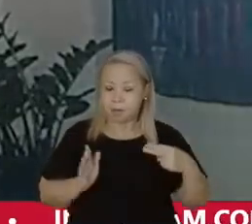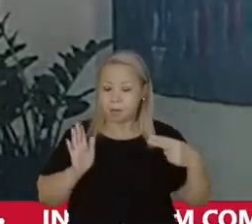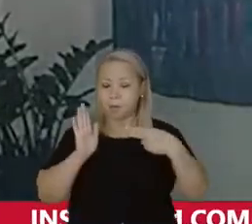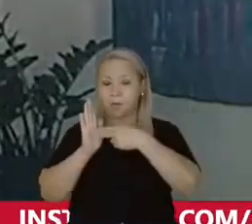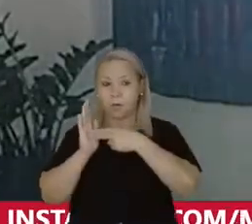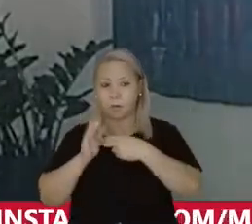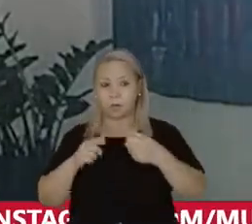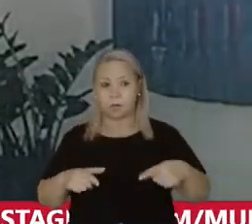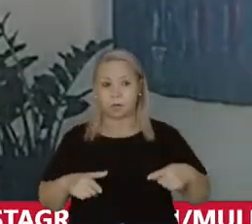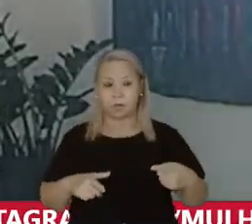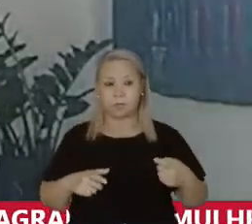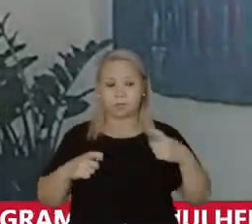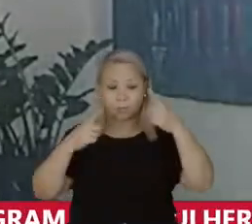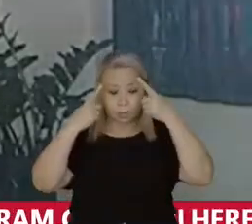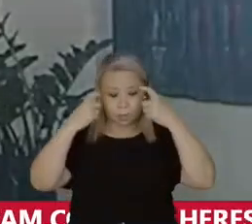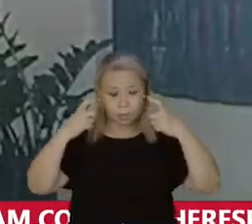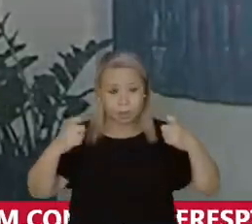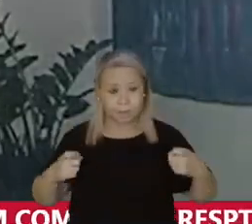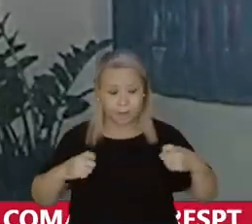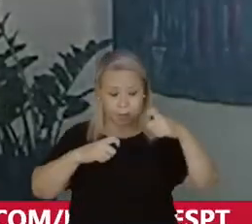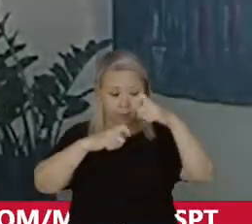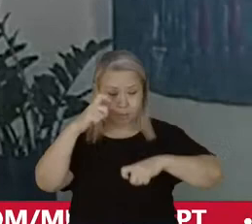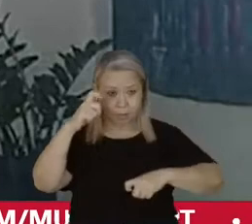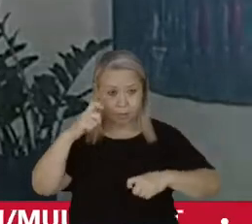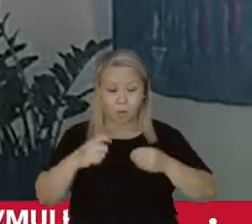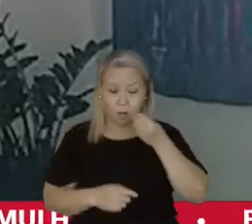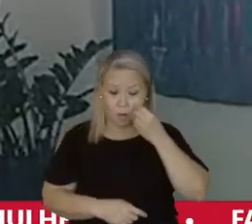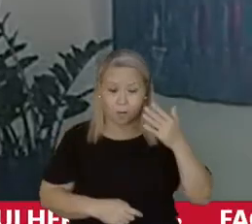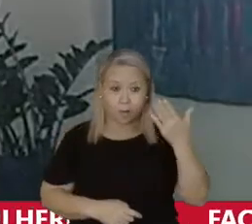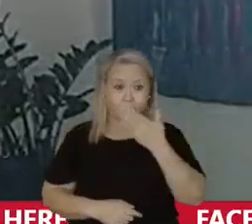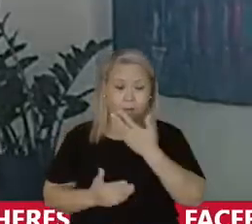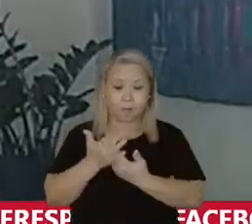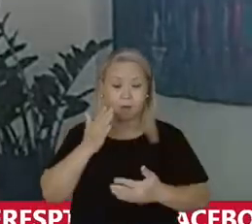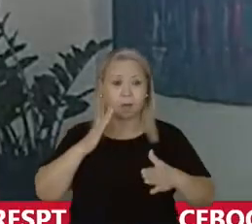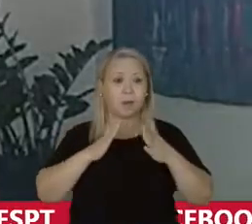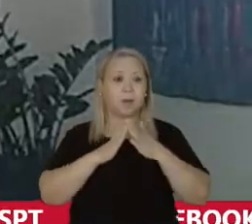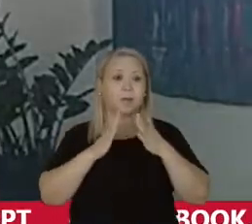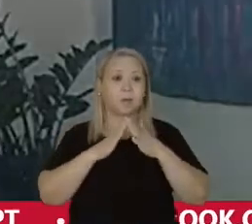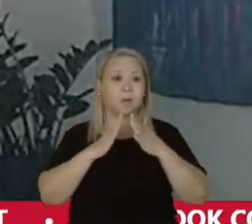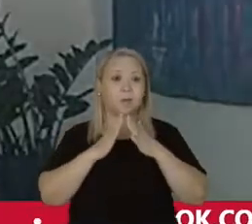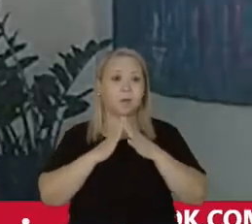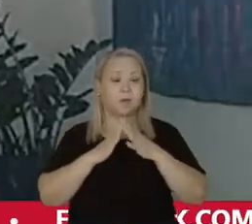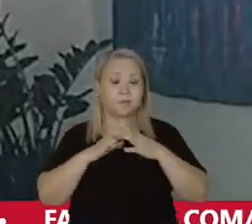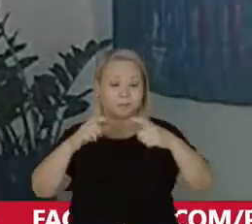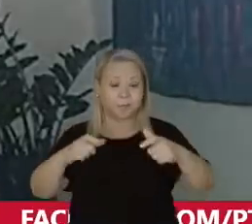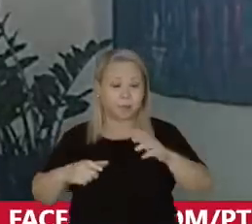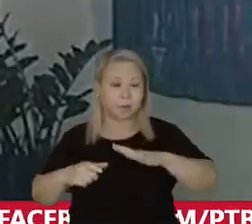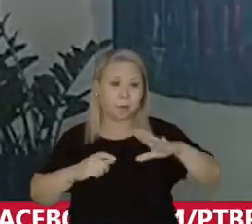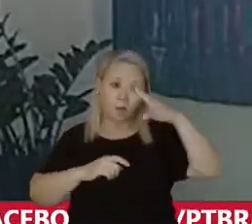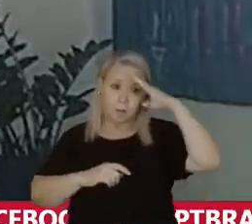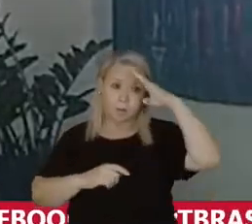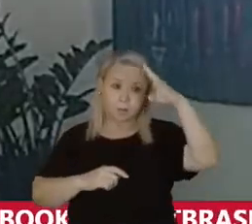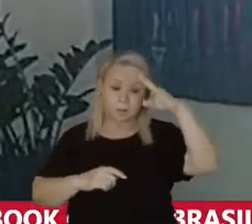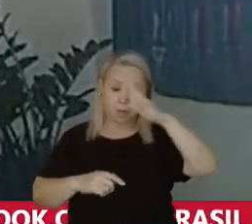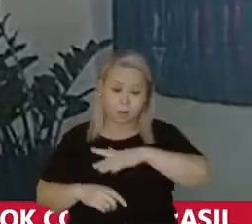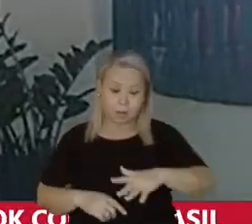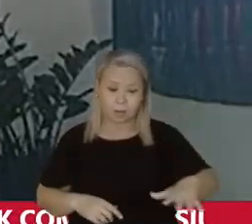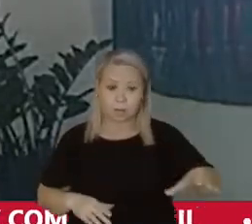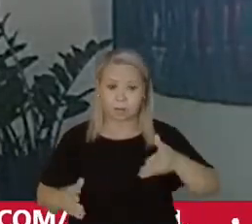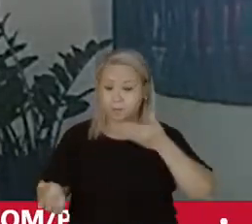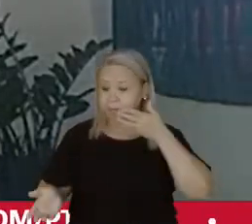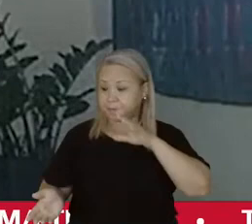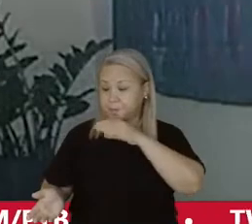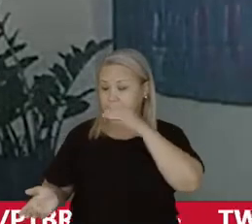dos abusos sexuais. E já mais do que comprovado de que a escola é o principal espaço que as crianças e adolescentes têm